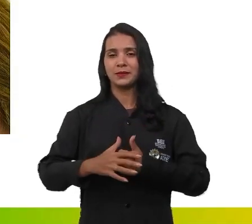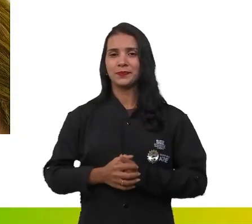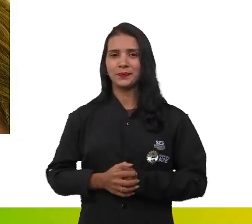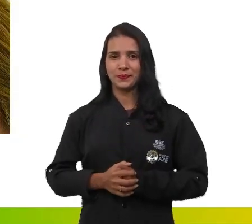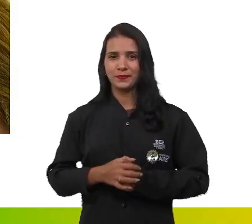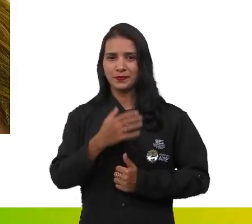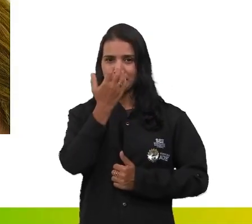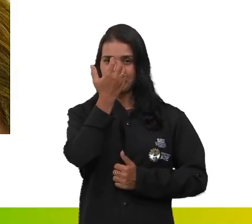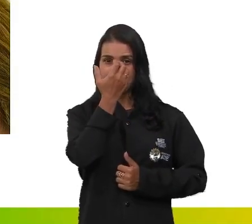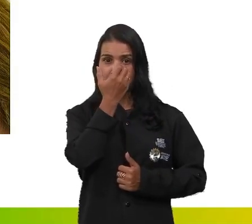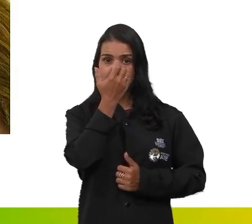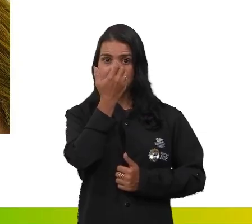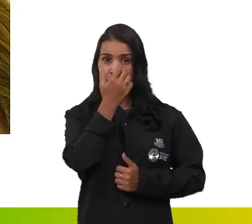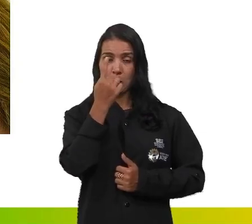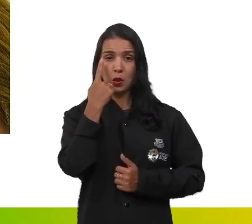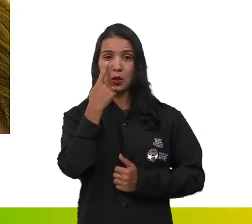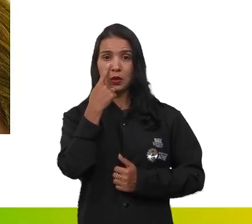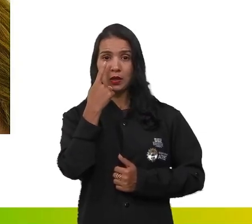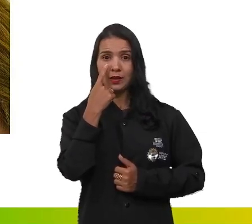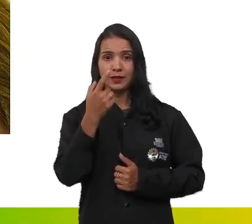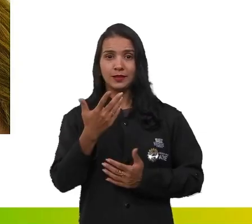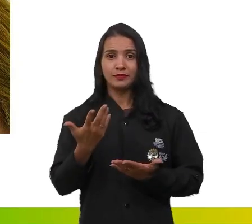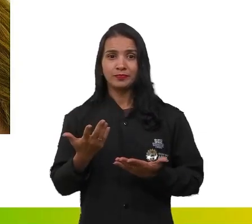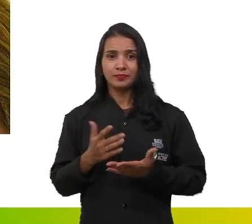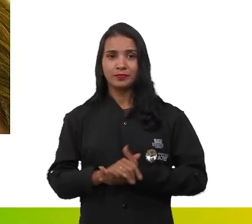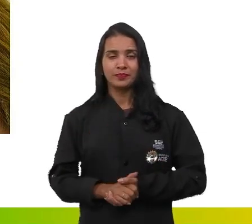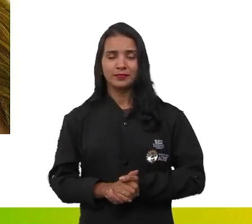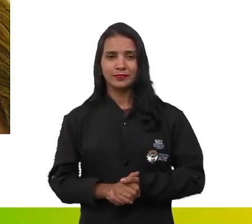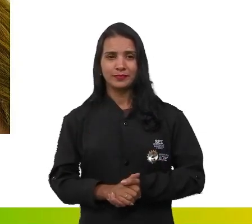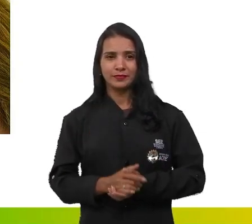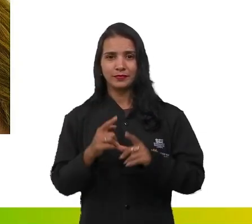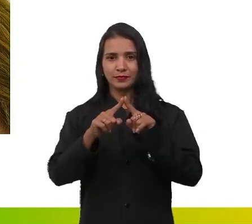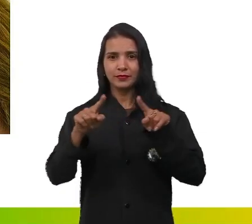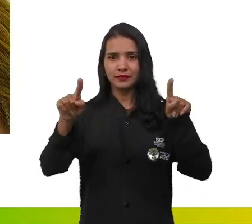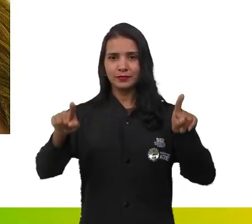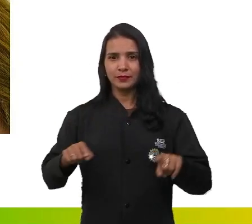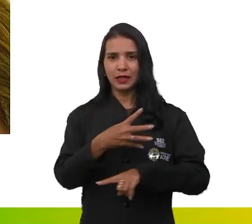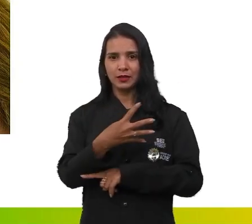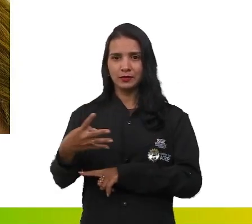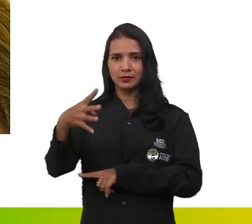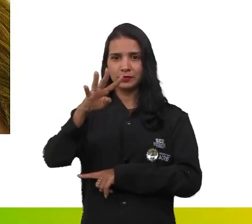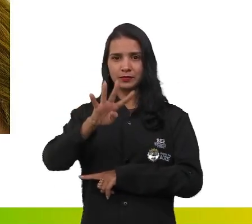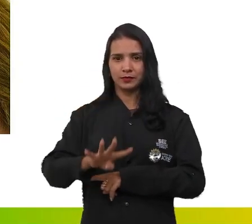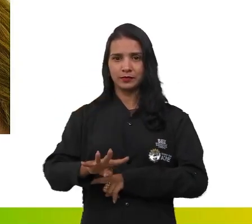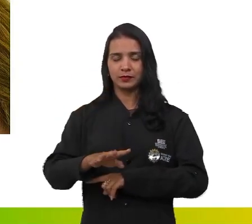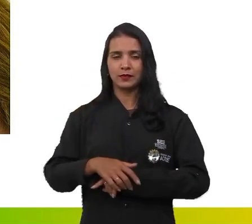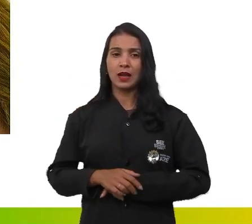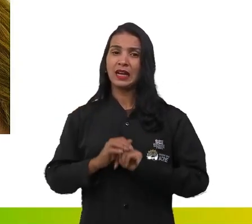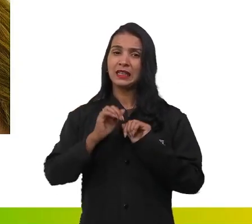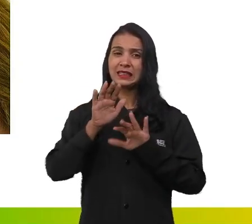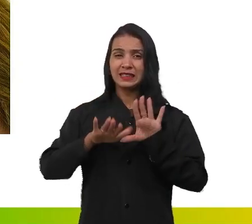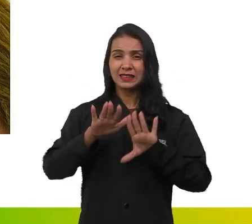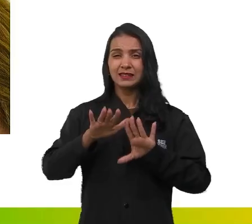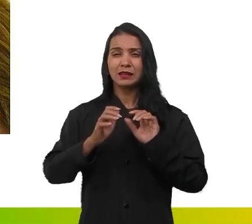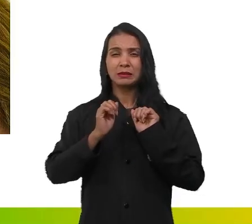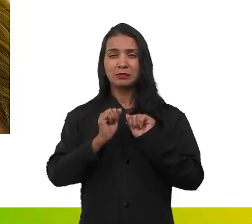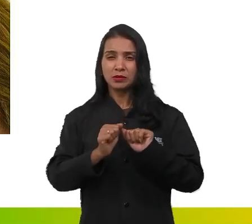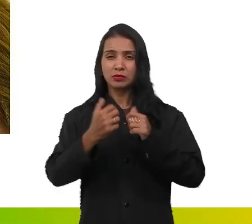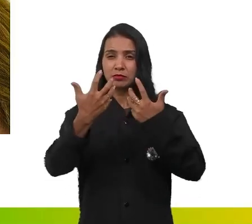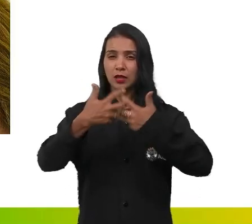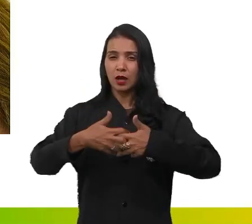olha só. Essa imagem aqui, pessoal, esse quadrinho, quero que vocês prestem atenção porque pode até confundir muito vocês. Como